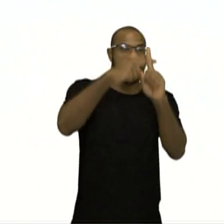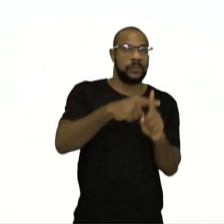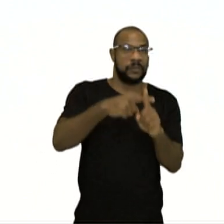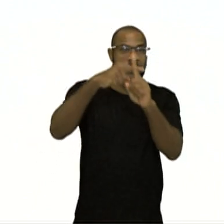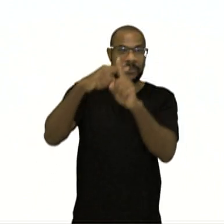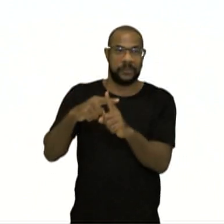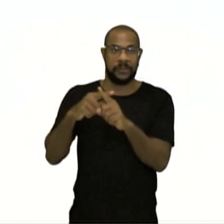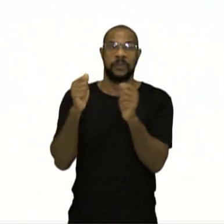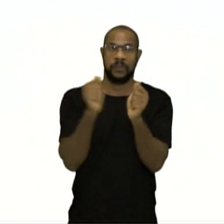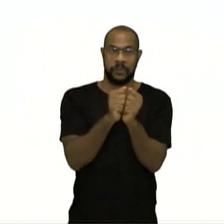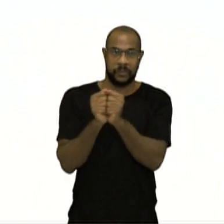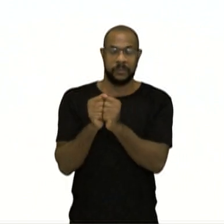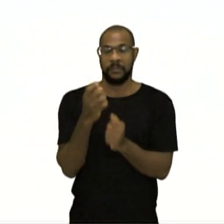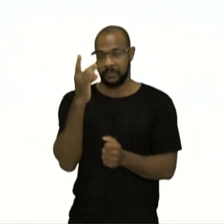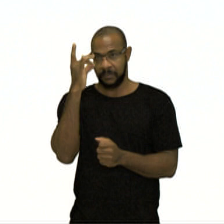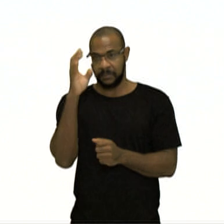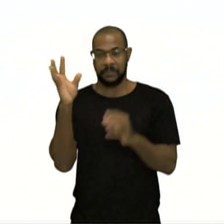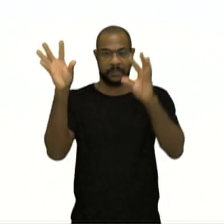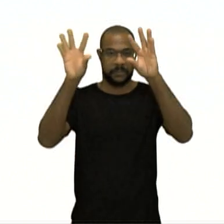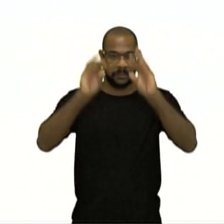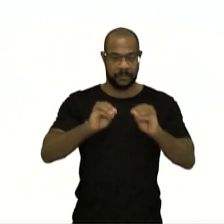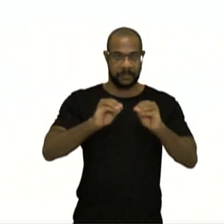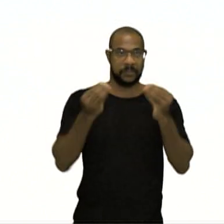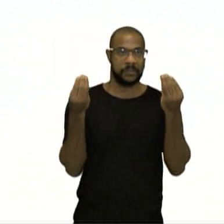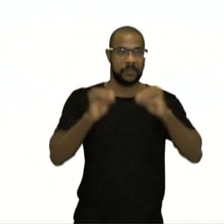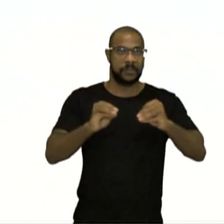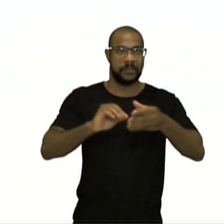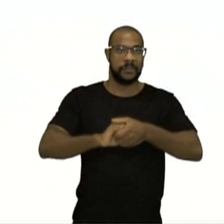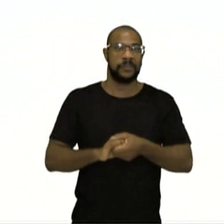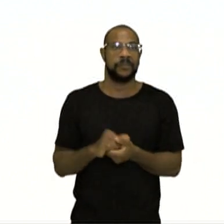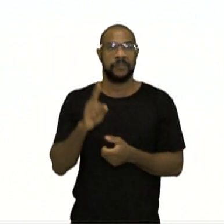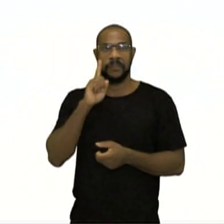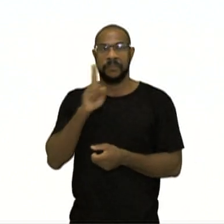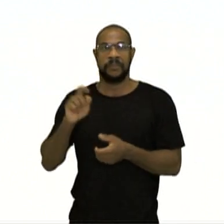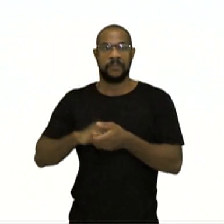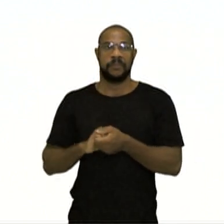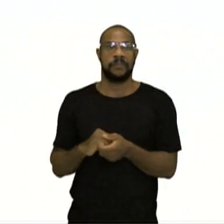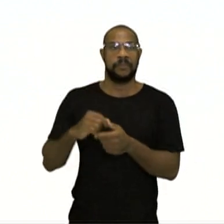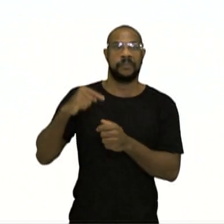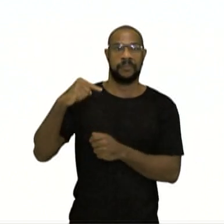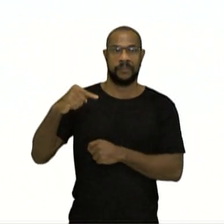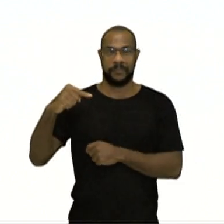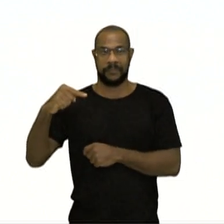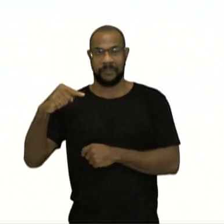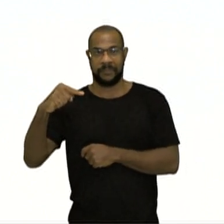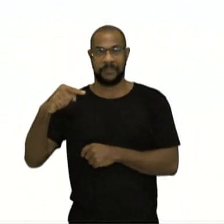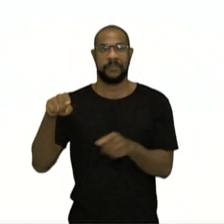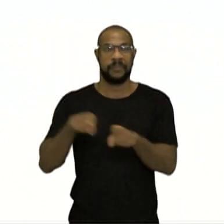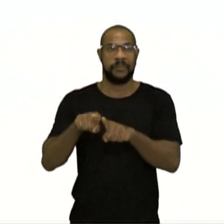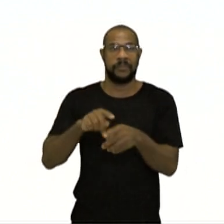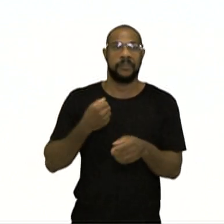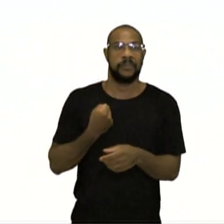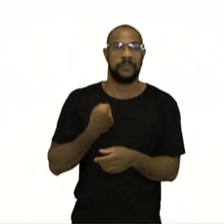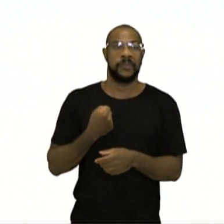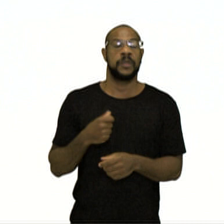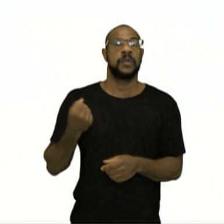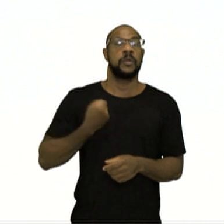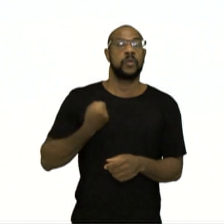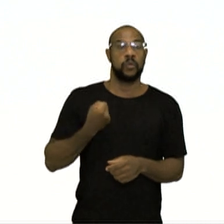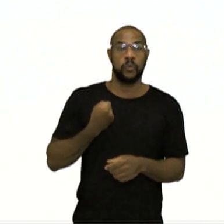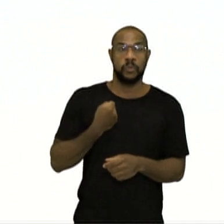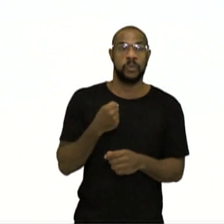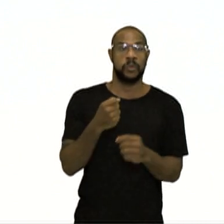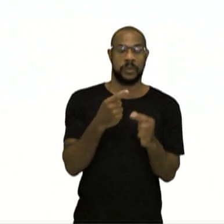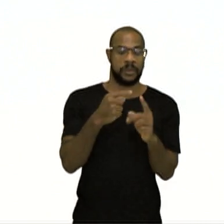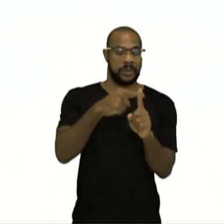ladinho do outro para facilitar a visualização. Números negativos também, um do ladinho do outro. Números com sinais iguais a gente vai